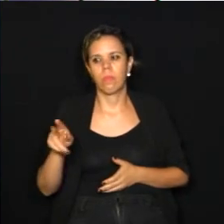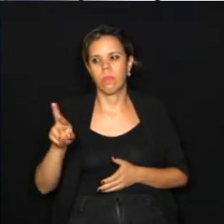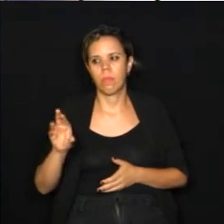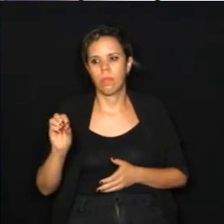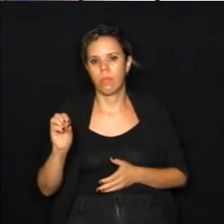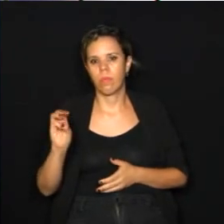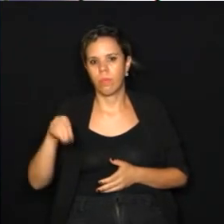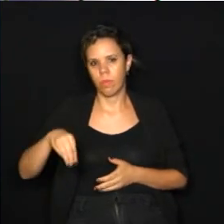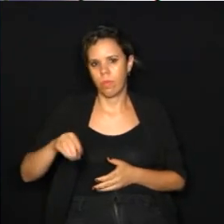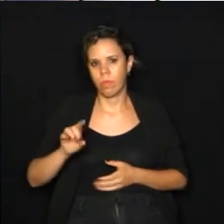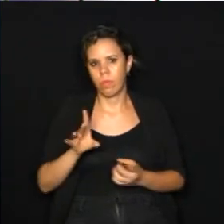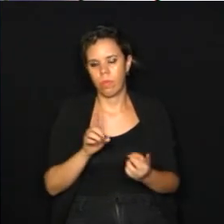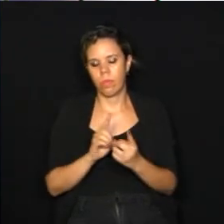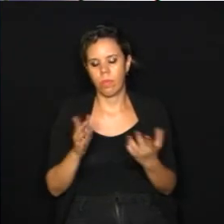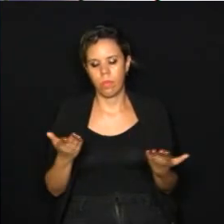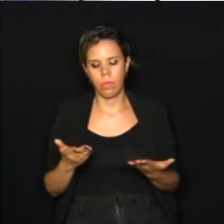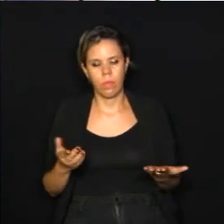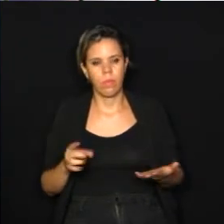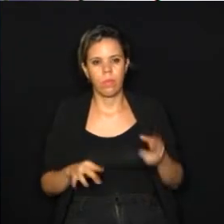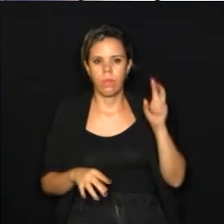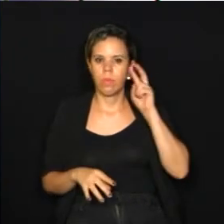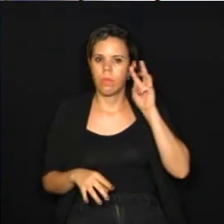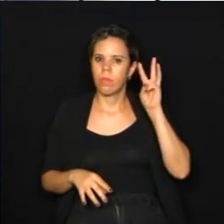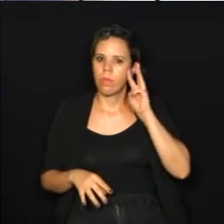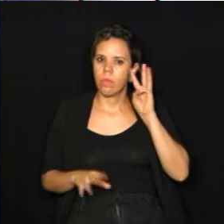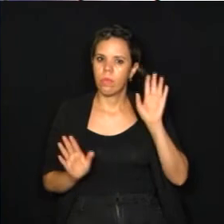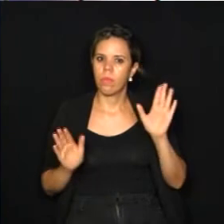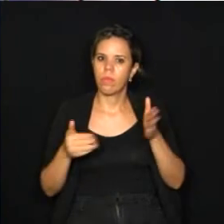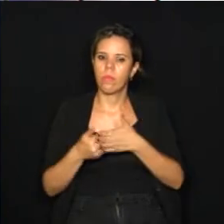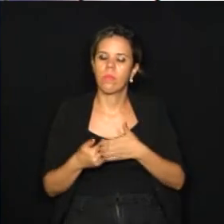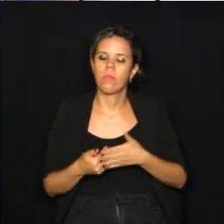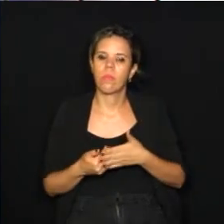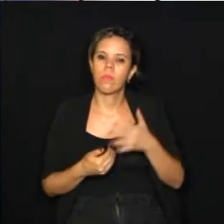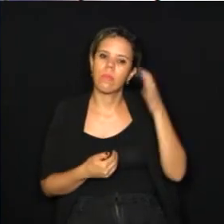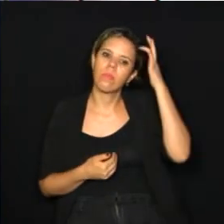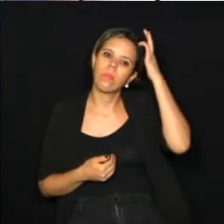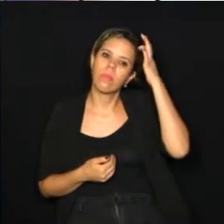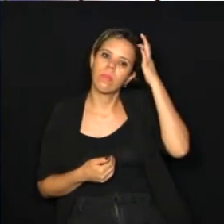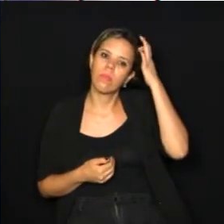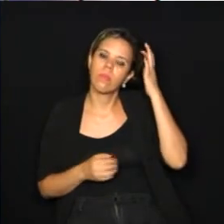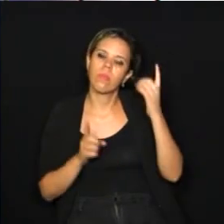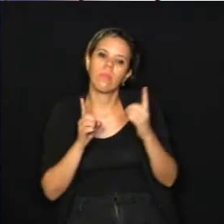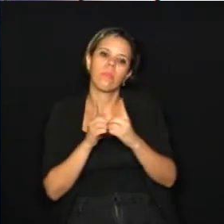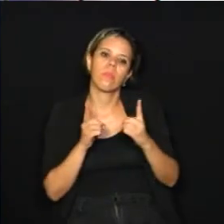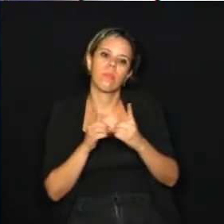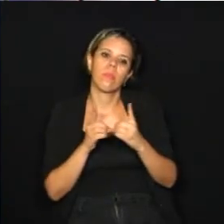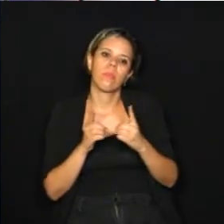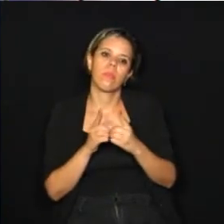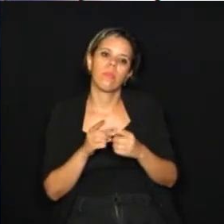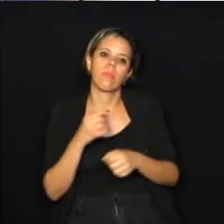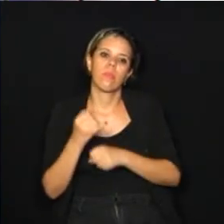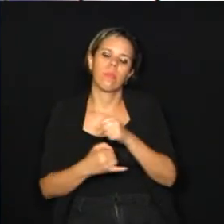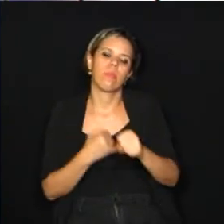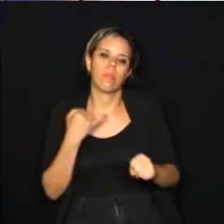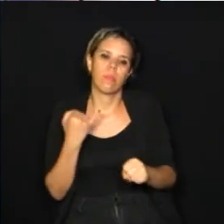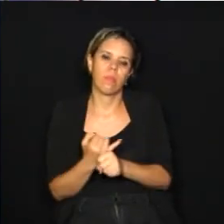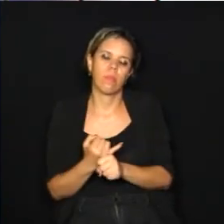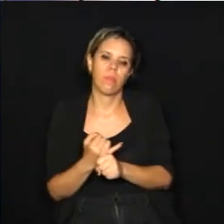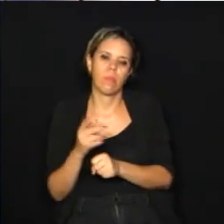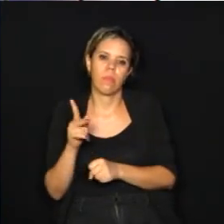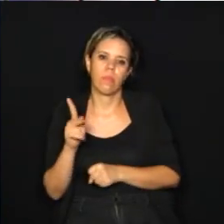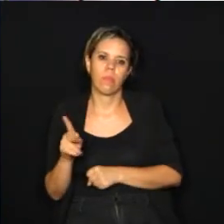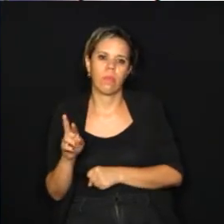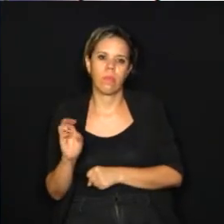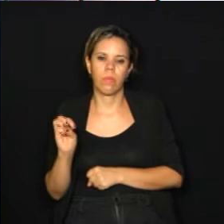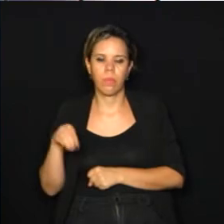atende apenas até hoje. Segunda e terça-feira, o PROCON estará fechado, sendo o atendimento através do site